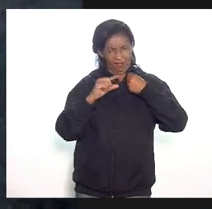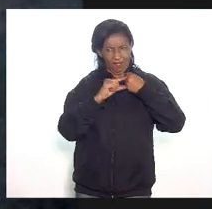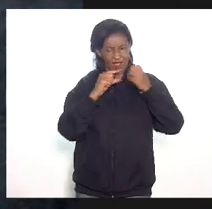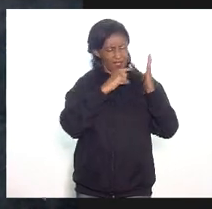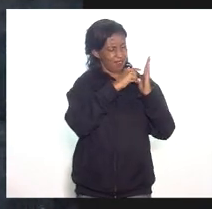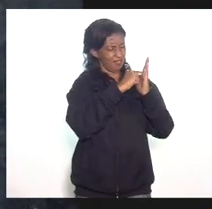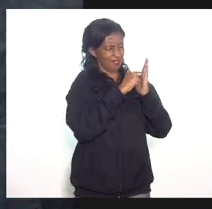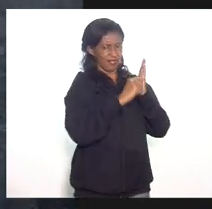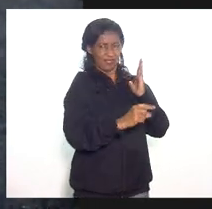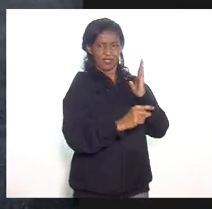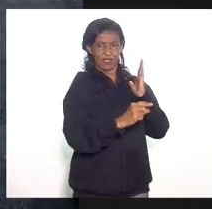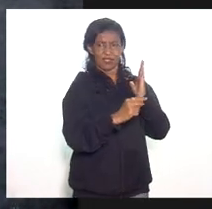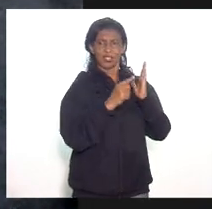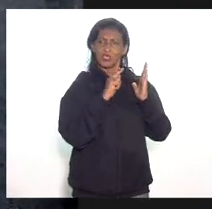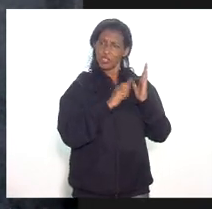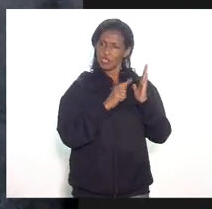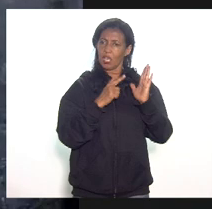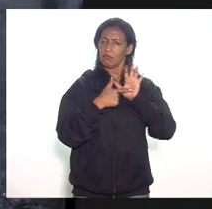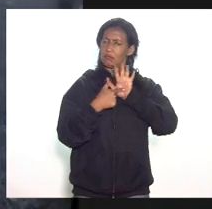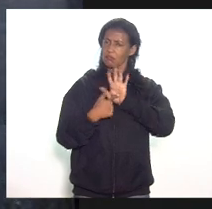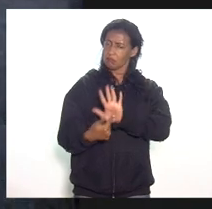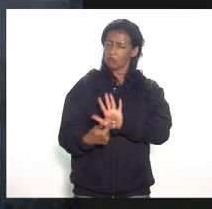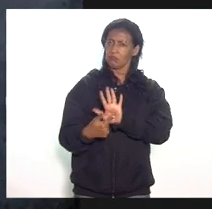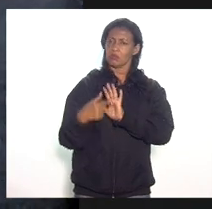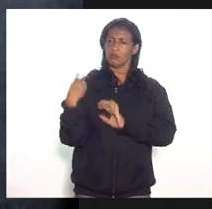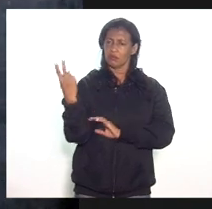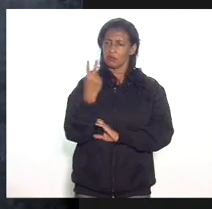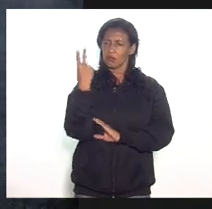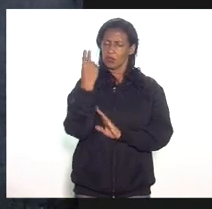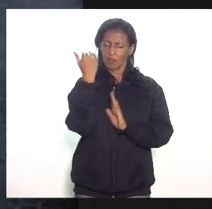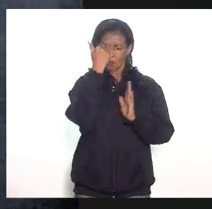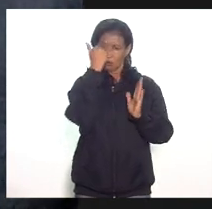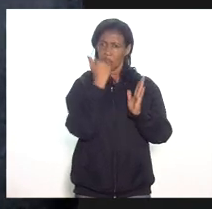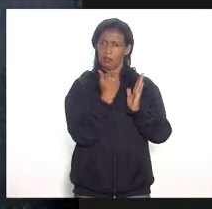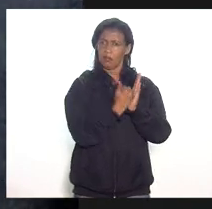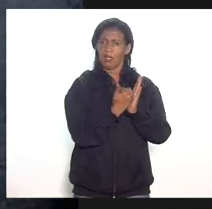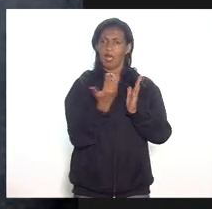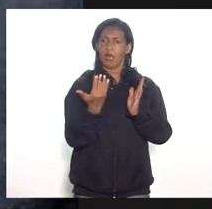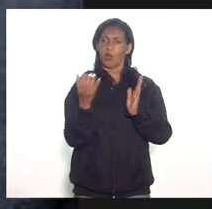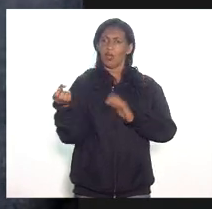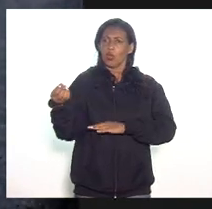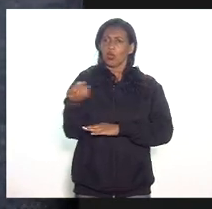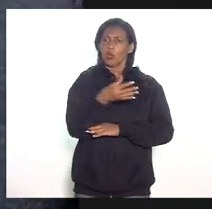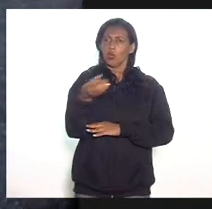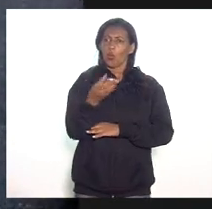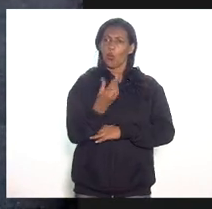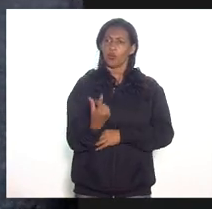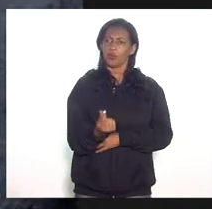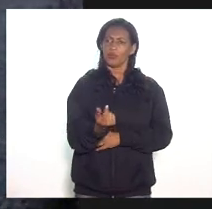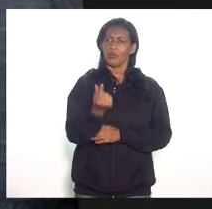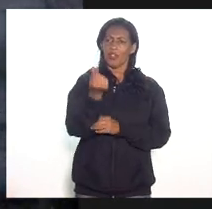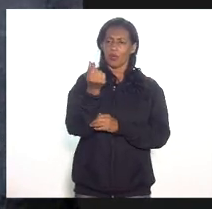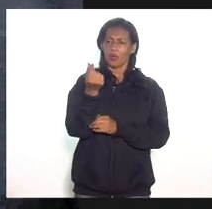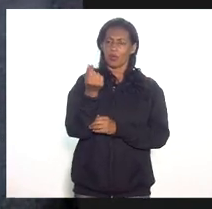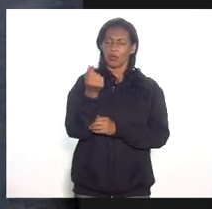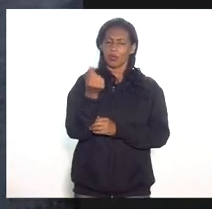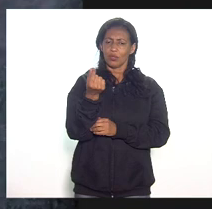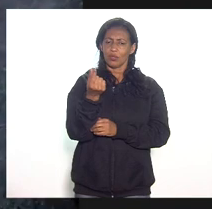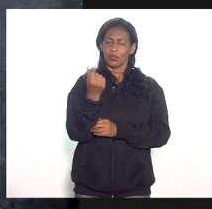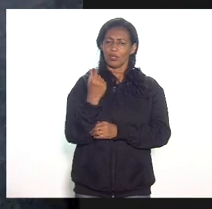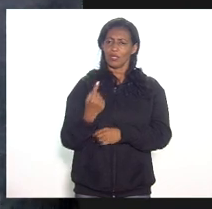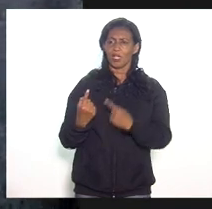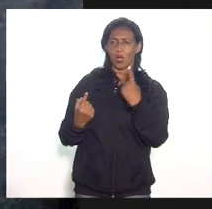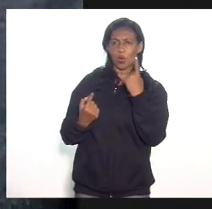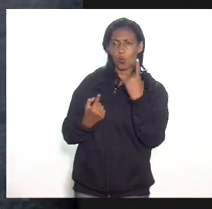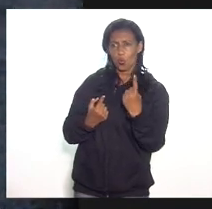amplia as custas já previstas, estabelecendo uma nova modalidade de custa judicial que possui a